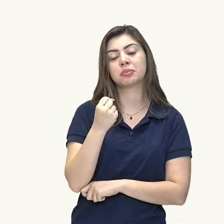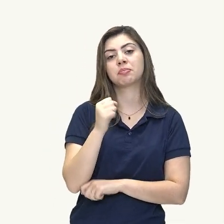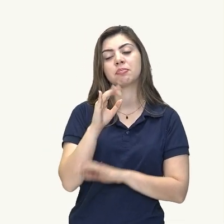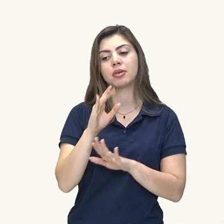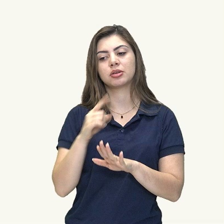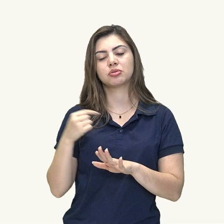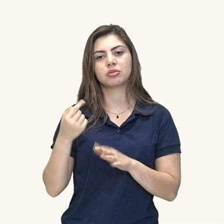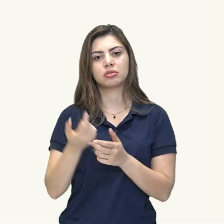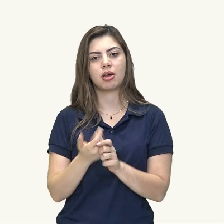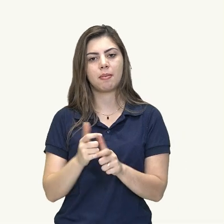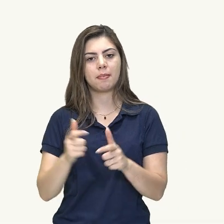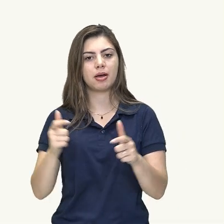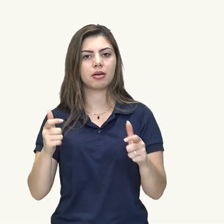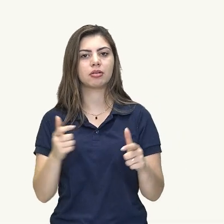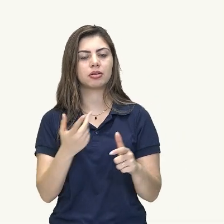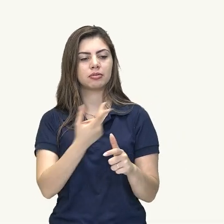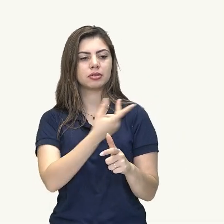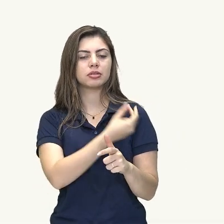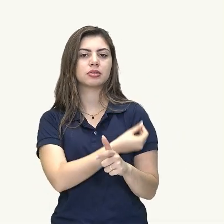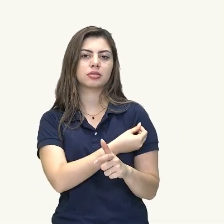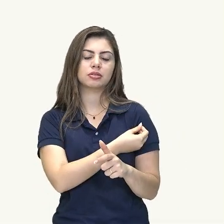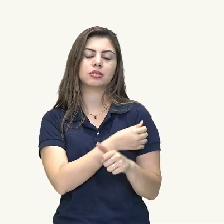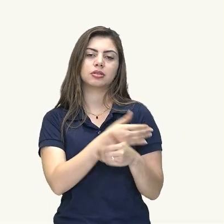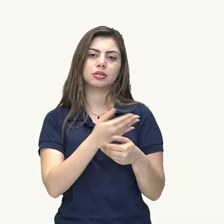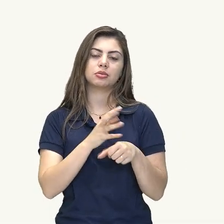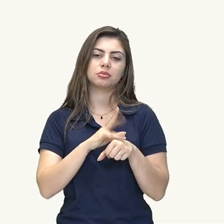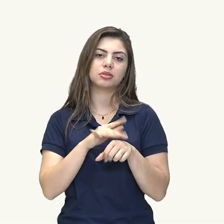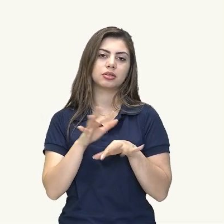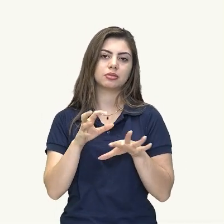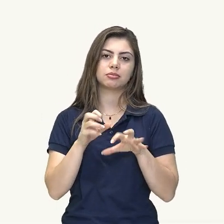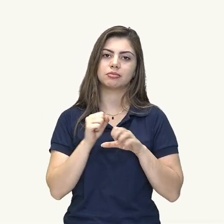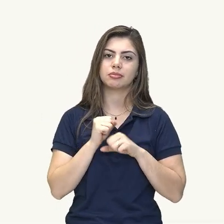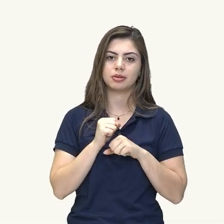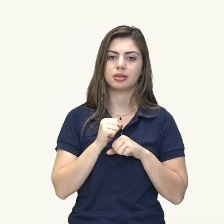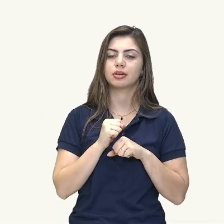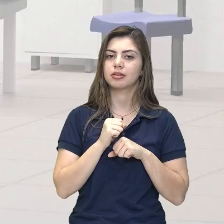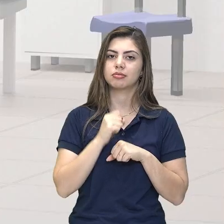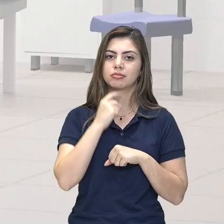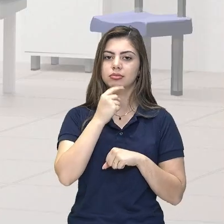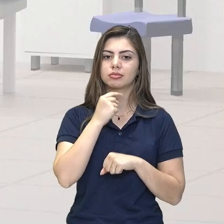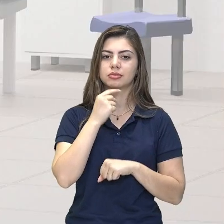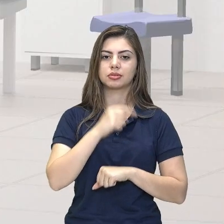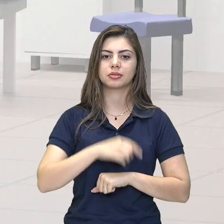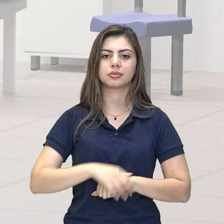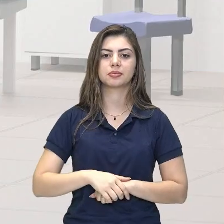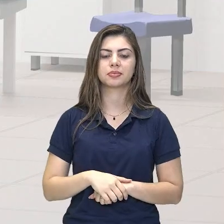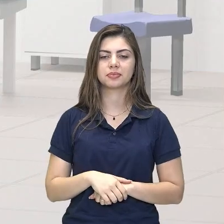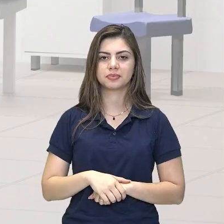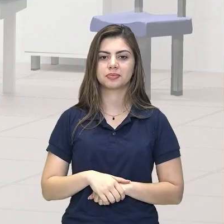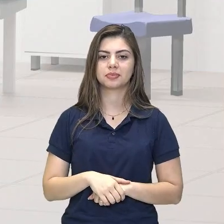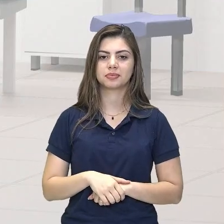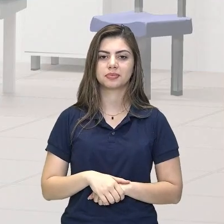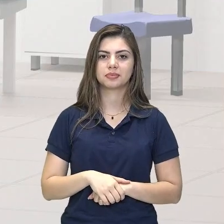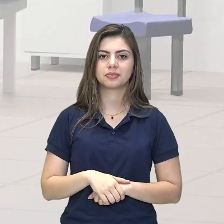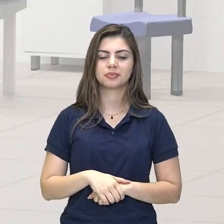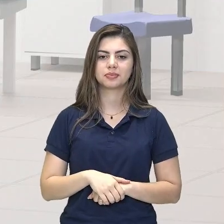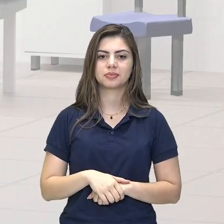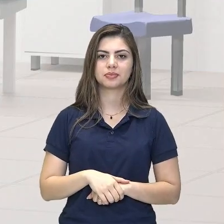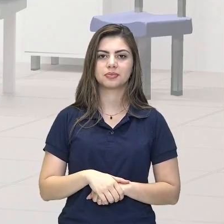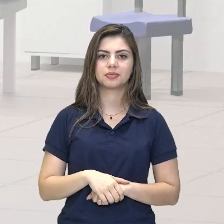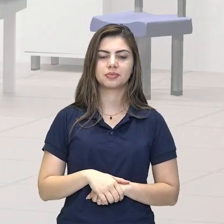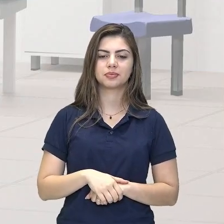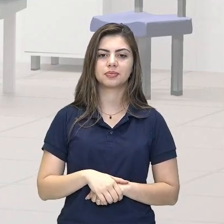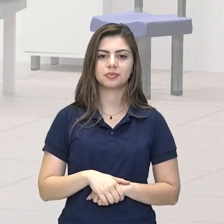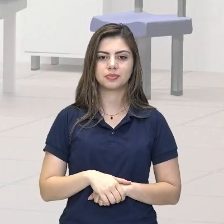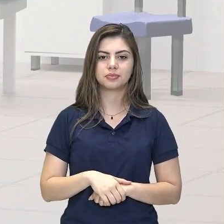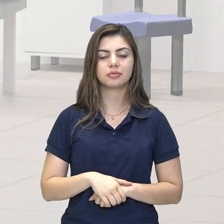estar contaminadas, pois não foram vacinadas, certo? Bem, então,